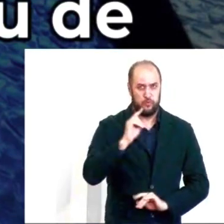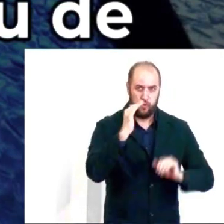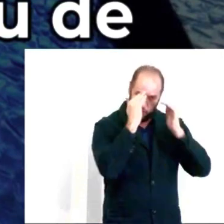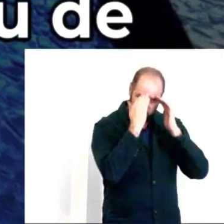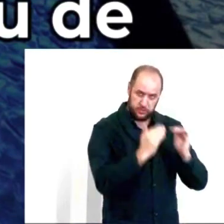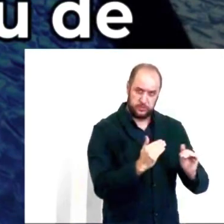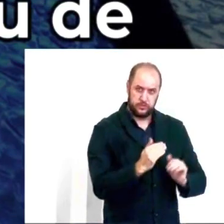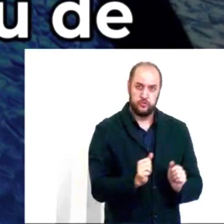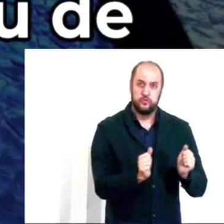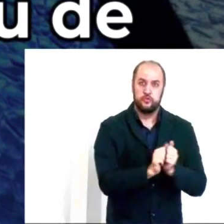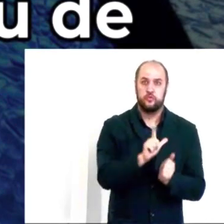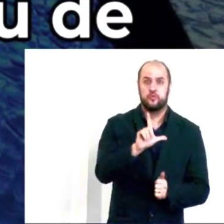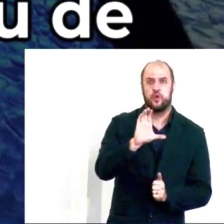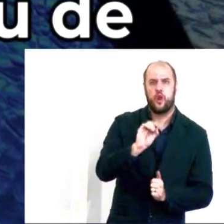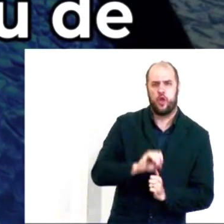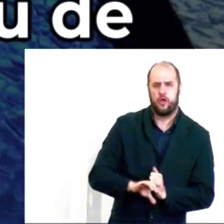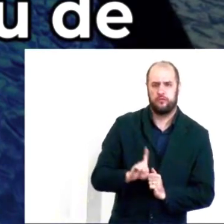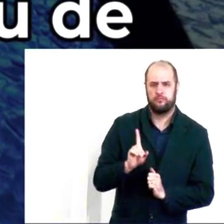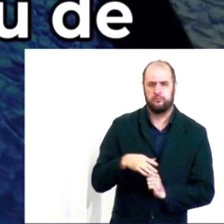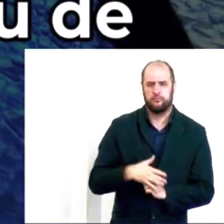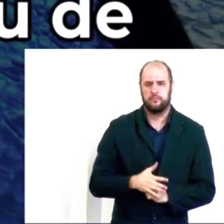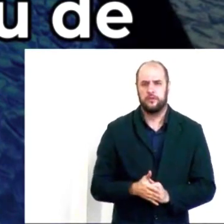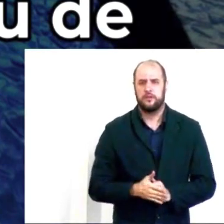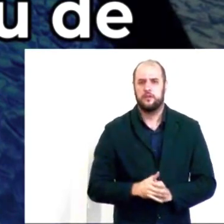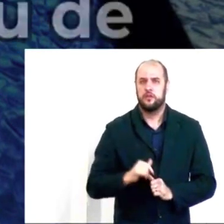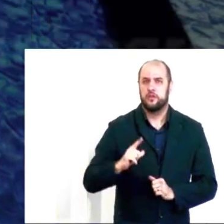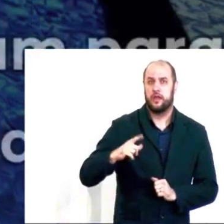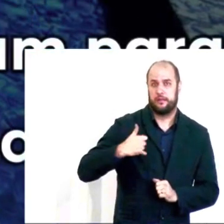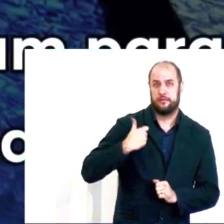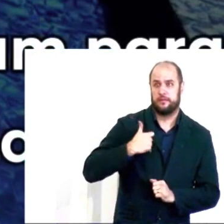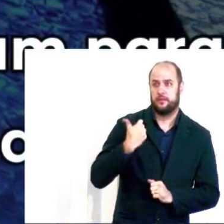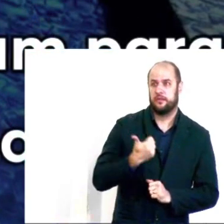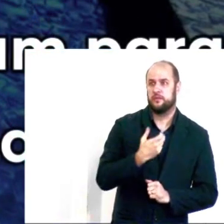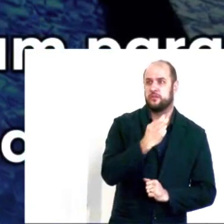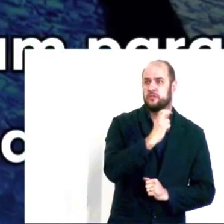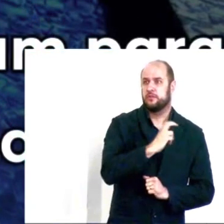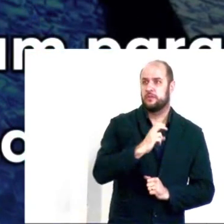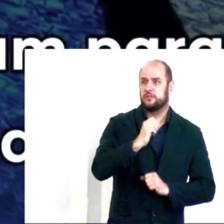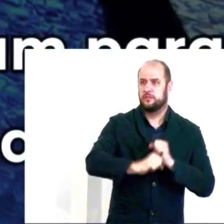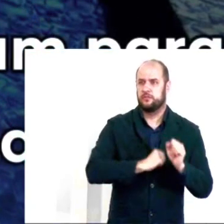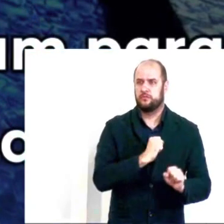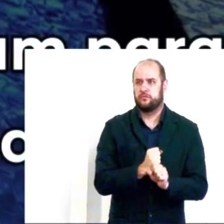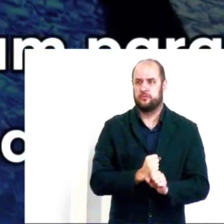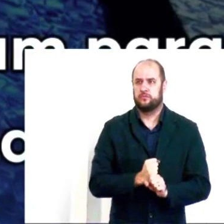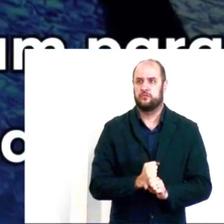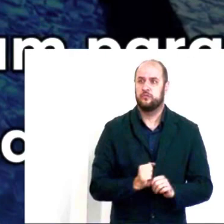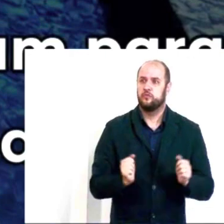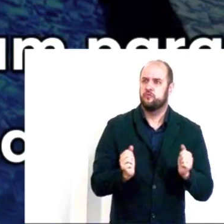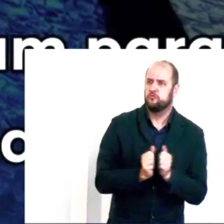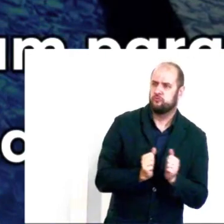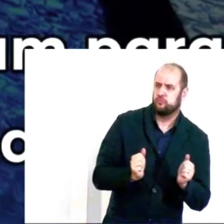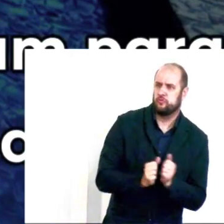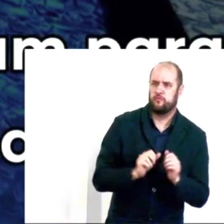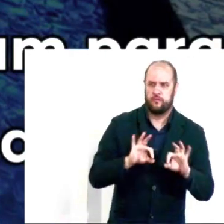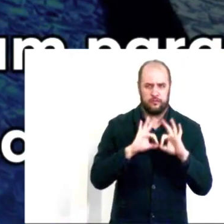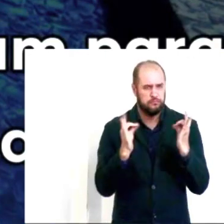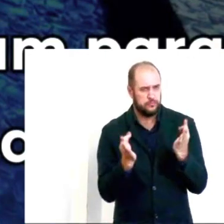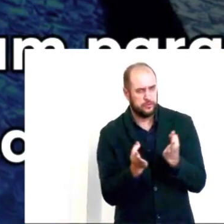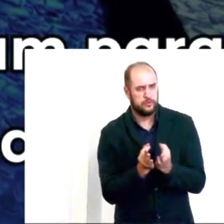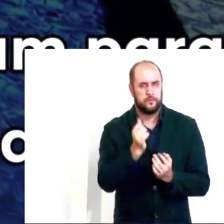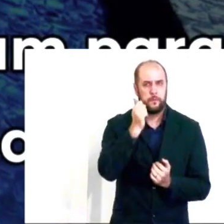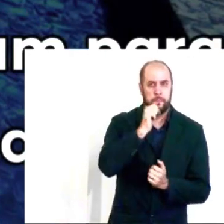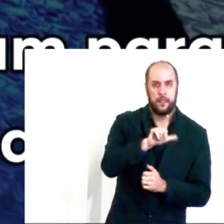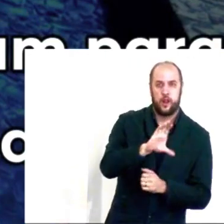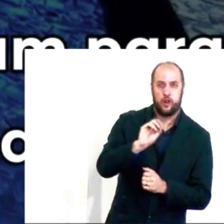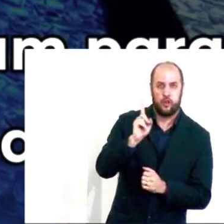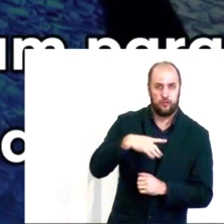ele. Tinha Abrão 75 anos quando saiu de Harã. Levou Abrão consigo a Sarai, sua mulher, e a Ló, filho